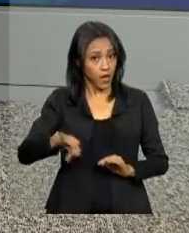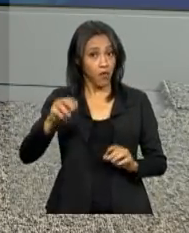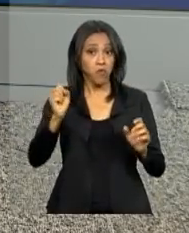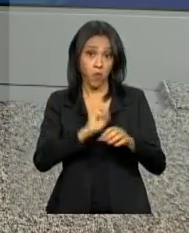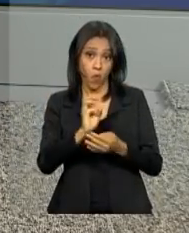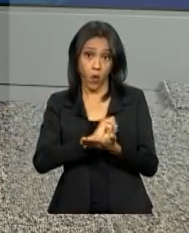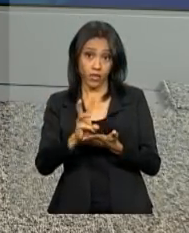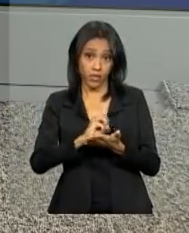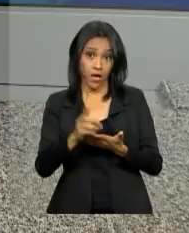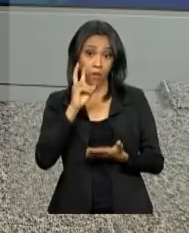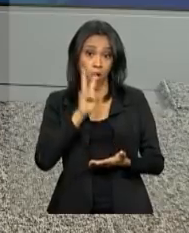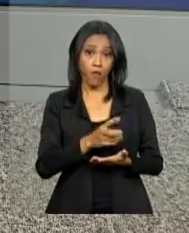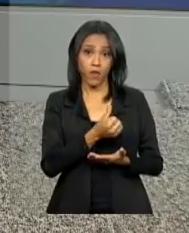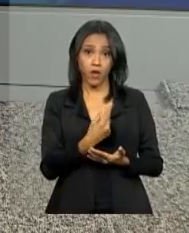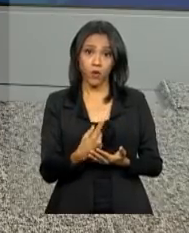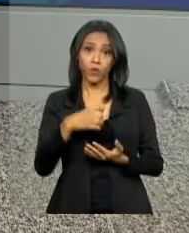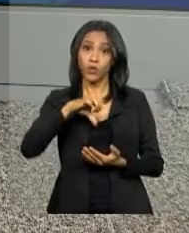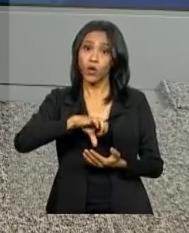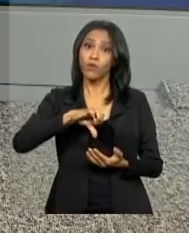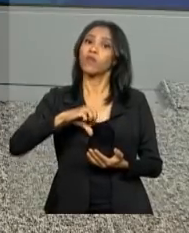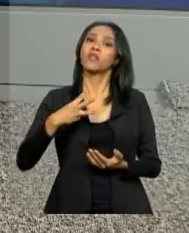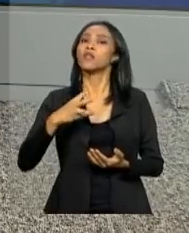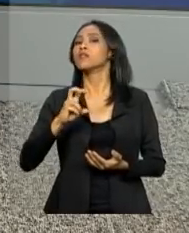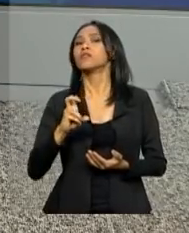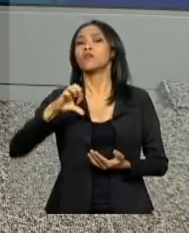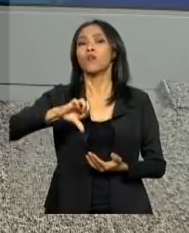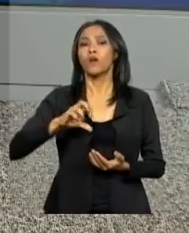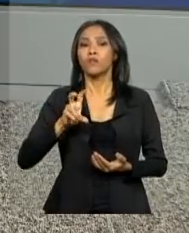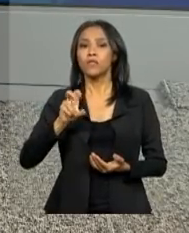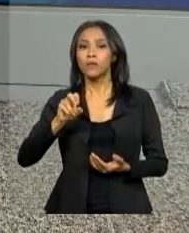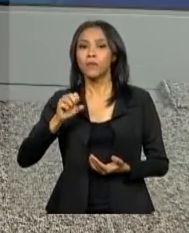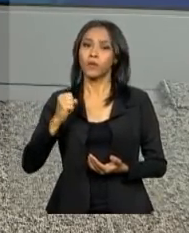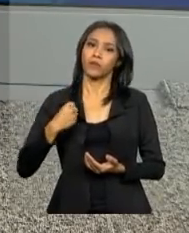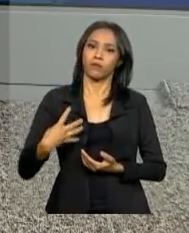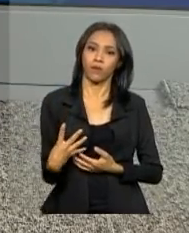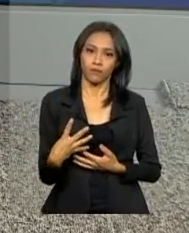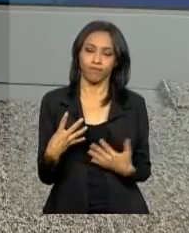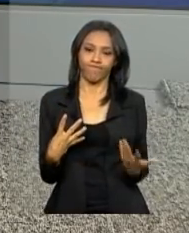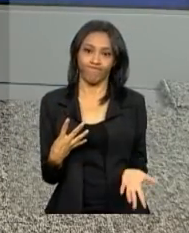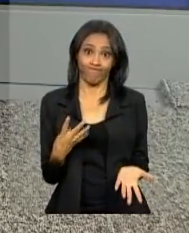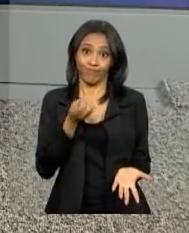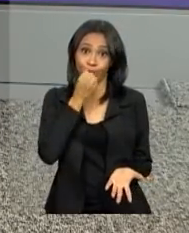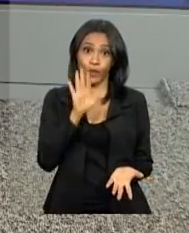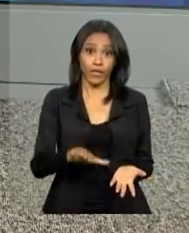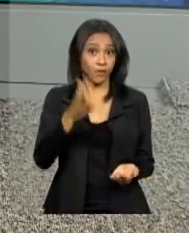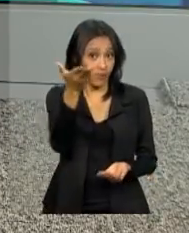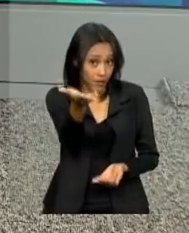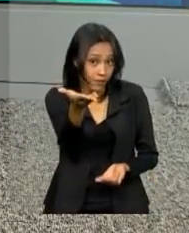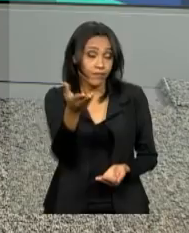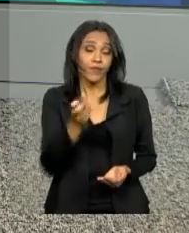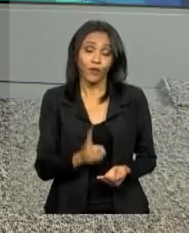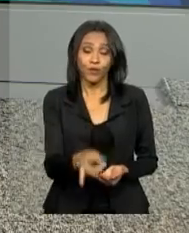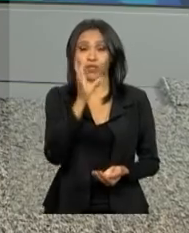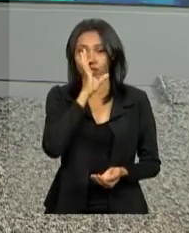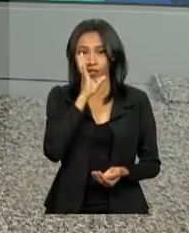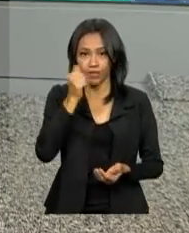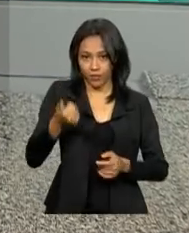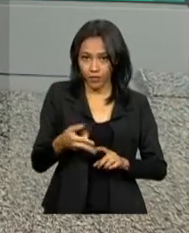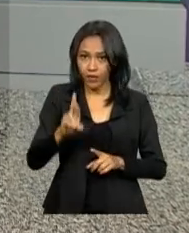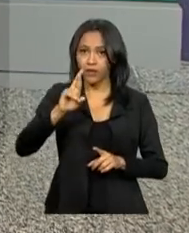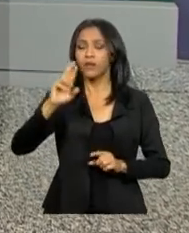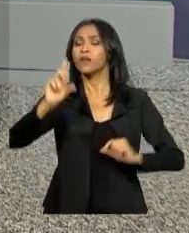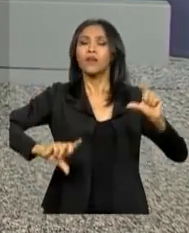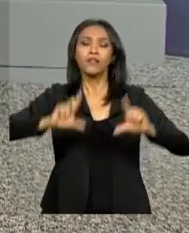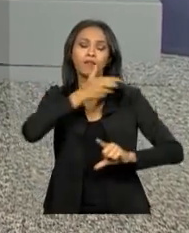Anote aí, 61 Brasília 99359 5084. Uma boa tarde para você e continue com a gente aqui na